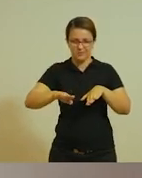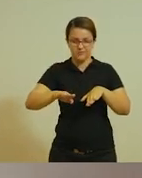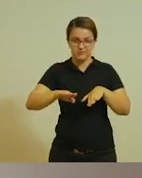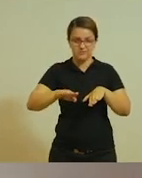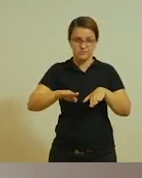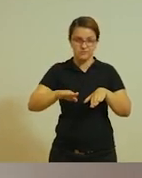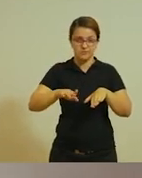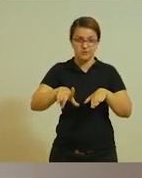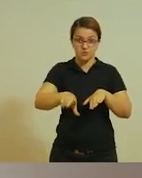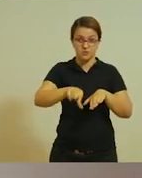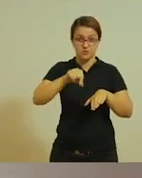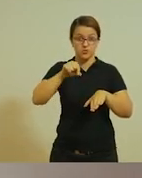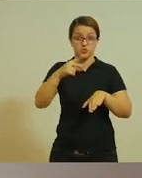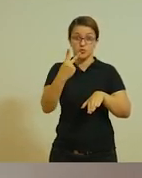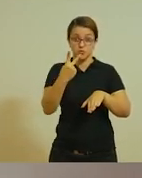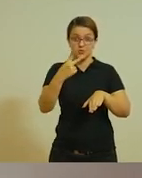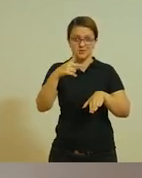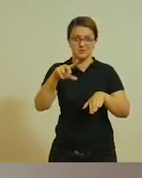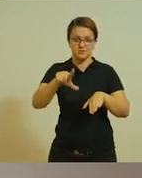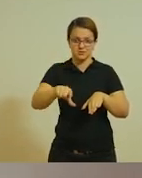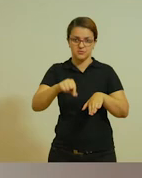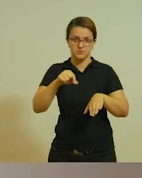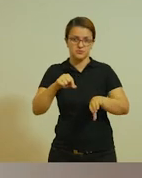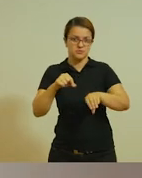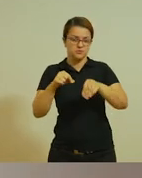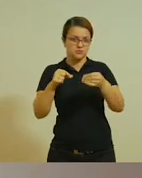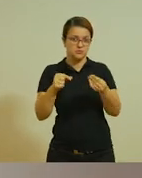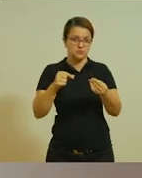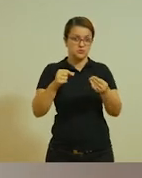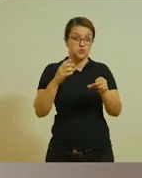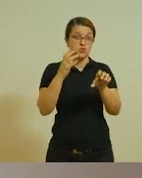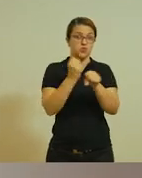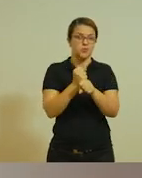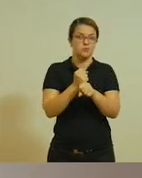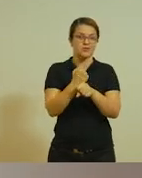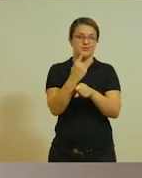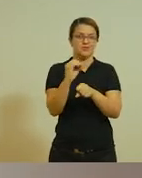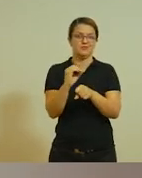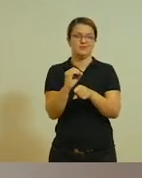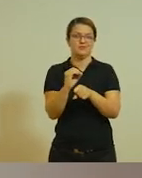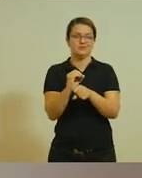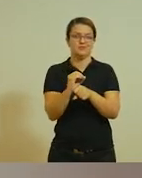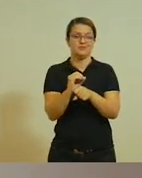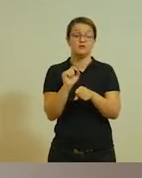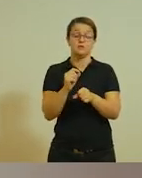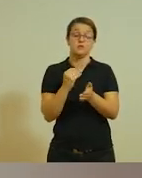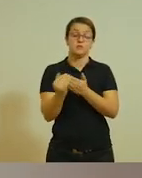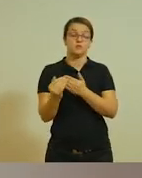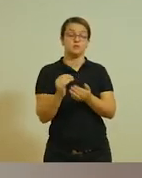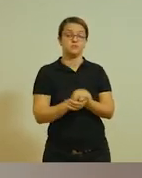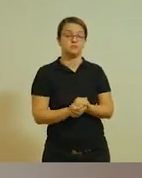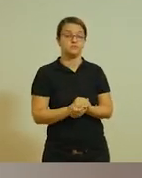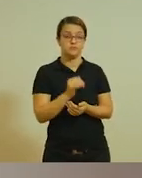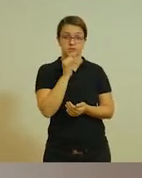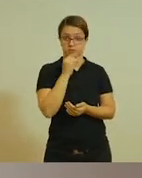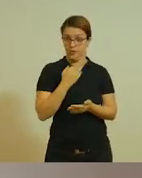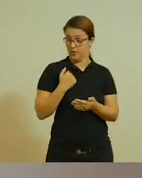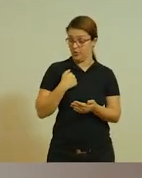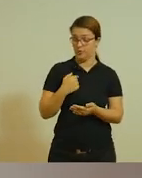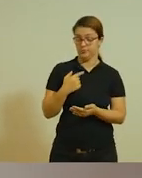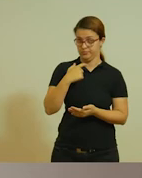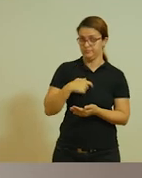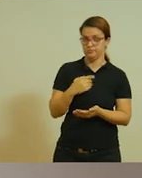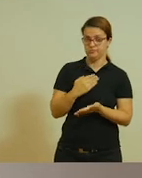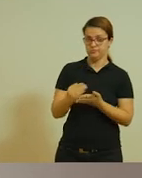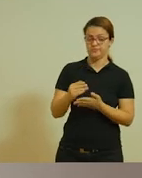memória. Você tem direito a tirar 2 cartas que tem que somar 10. Tá? Então vocês vão decidir quem vai começar.